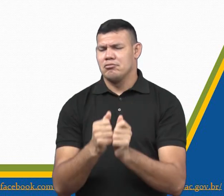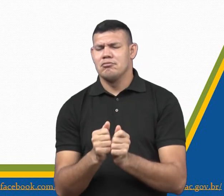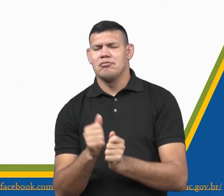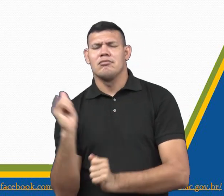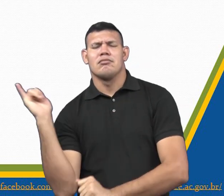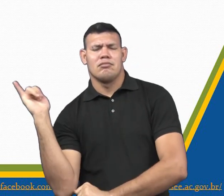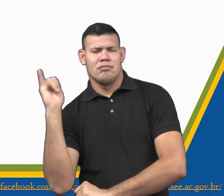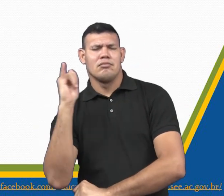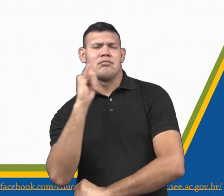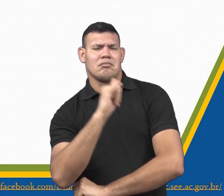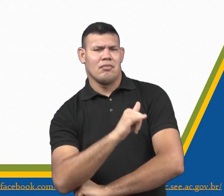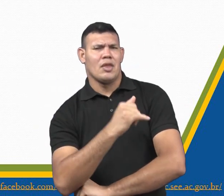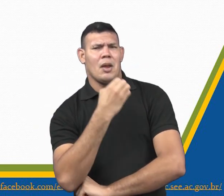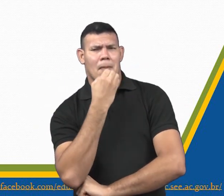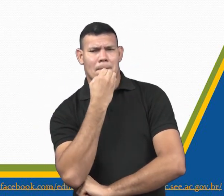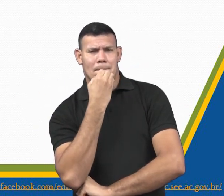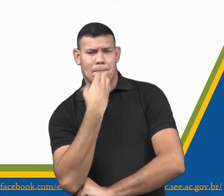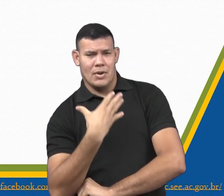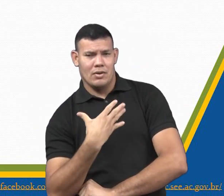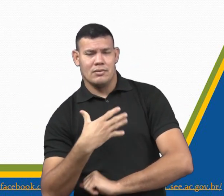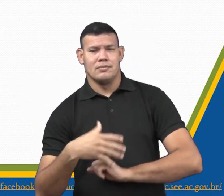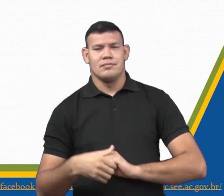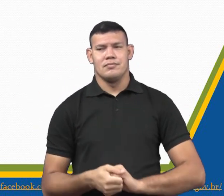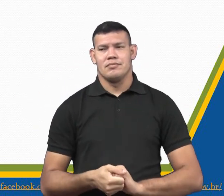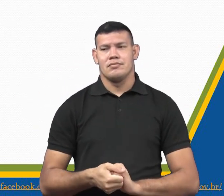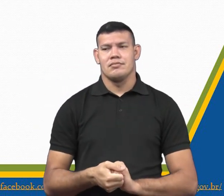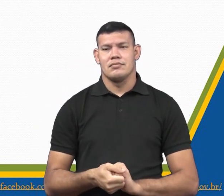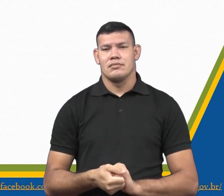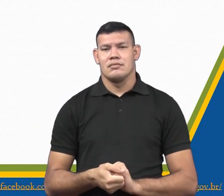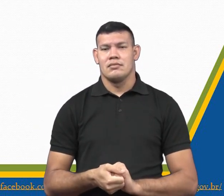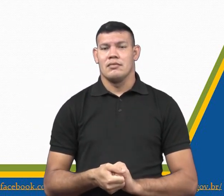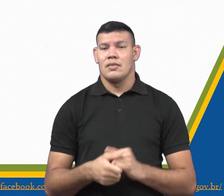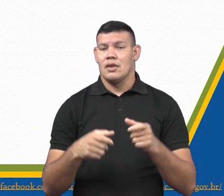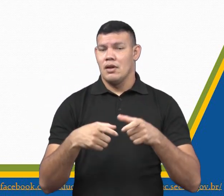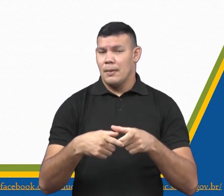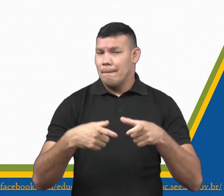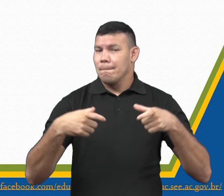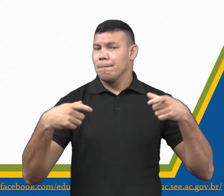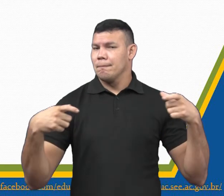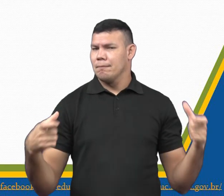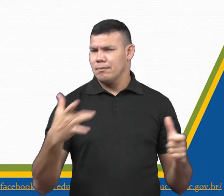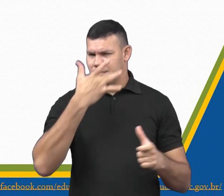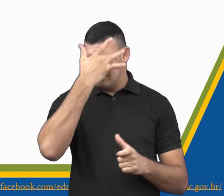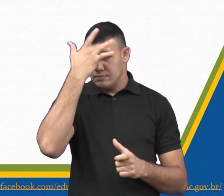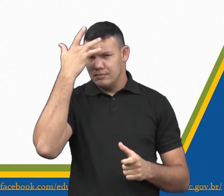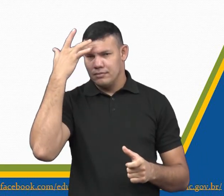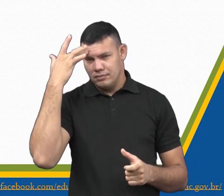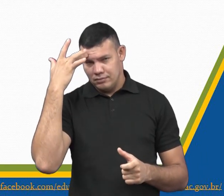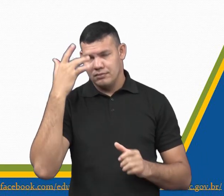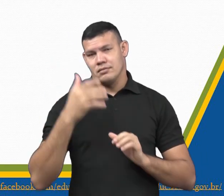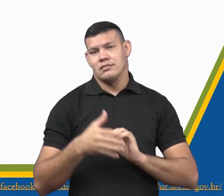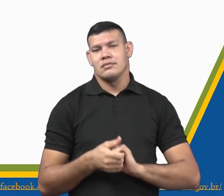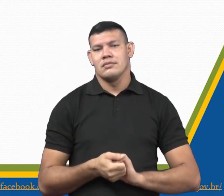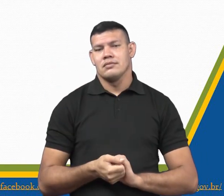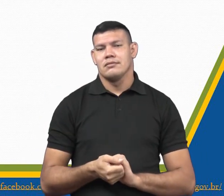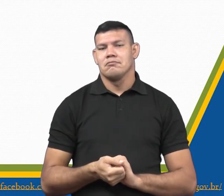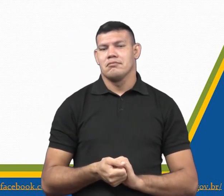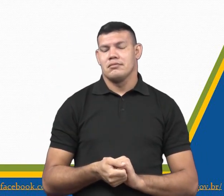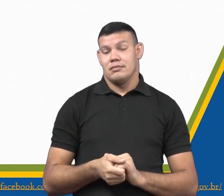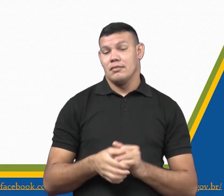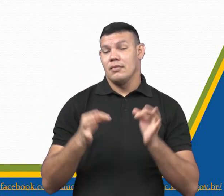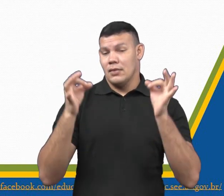que viajar é muito bom. Ele diz ainda que a maioria das pessoas deve concordar com essa